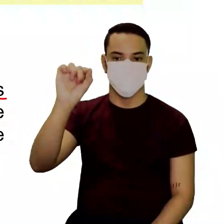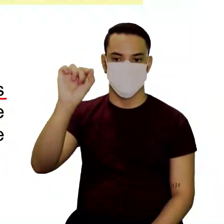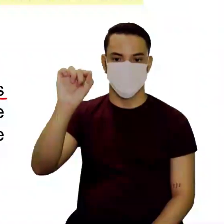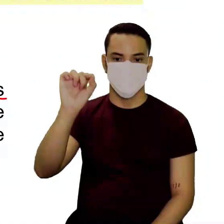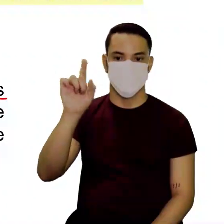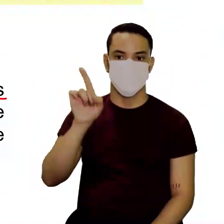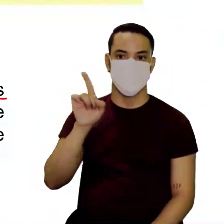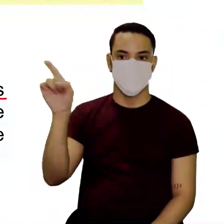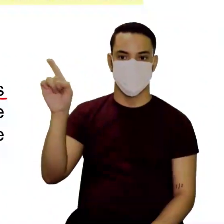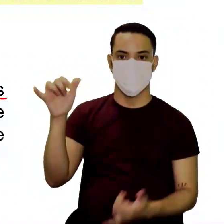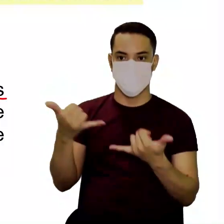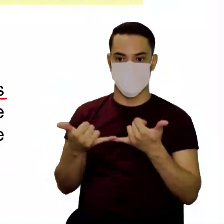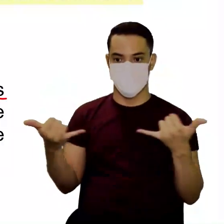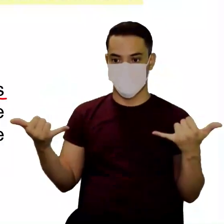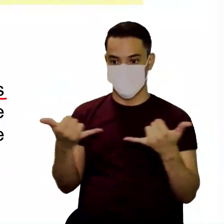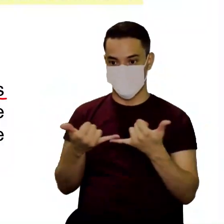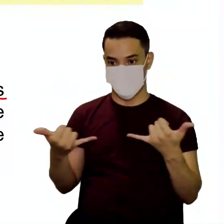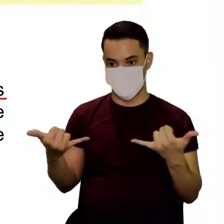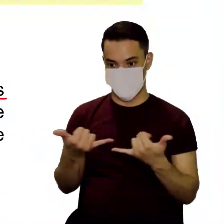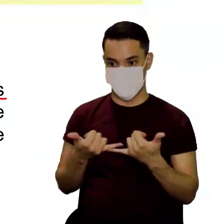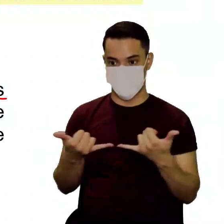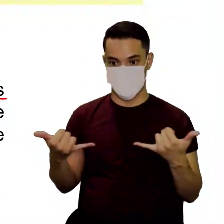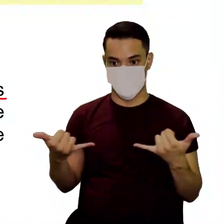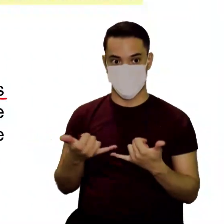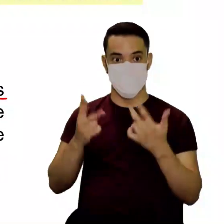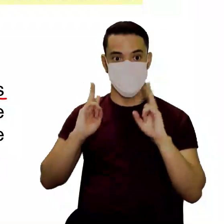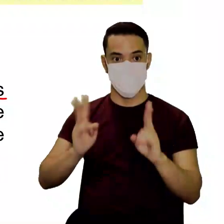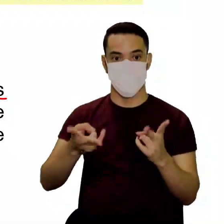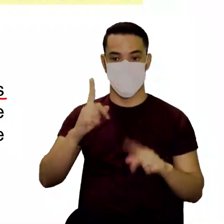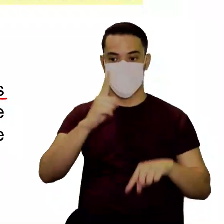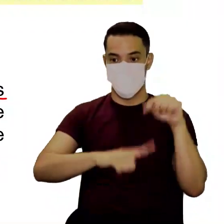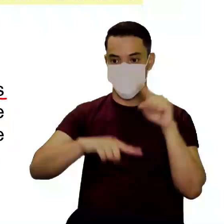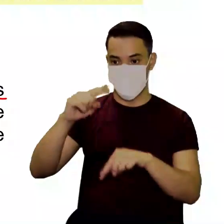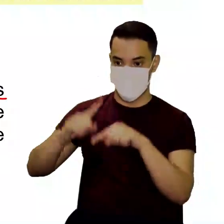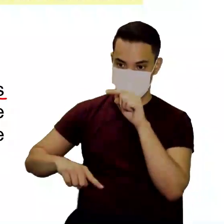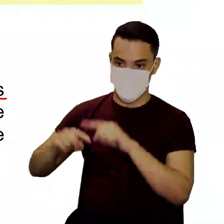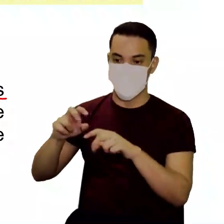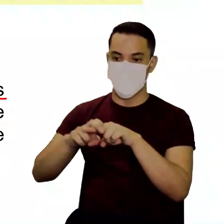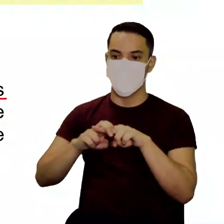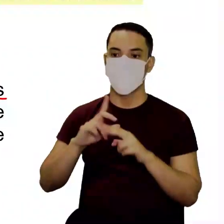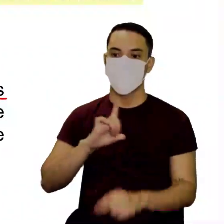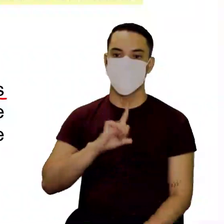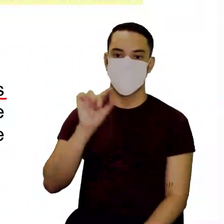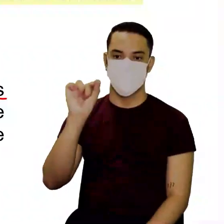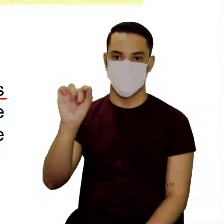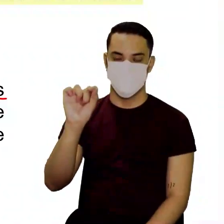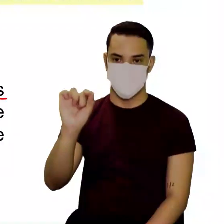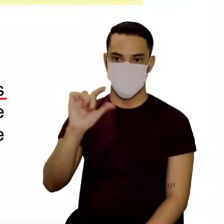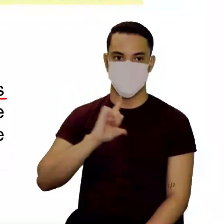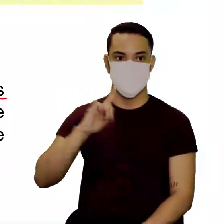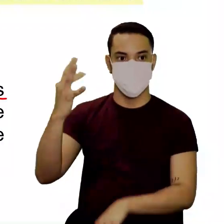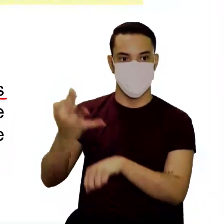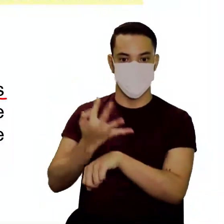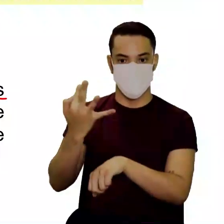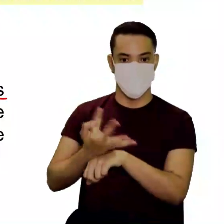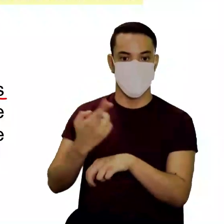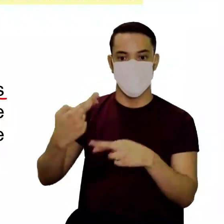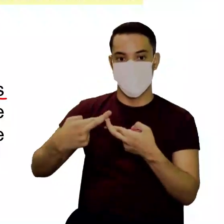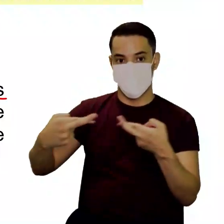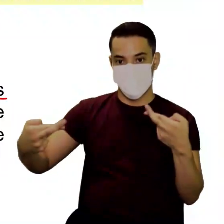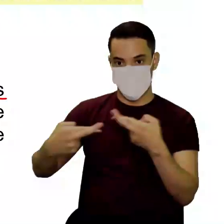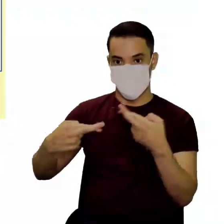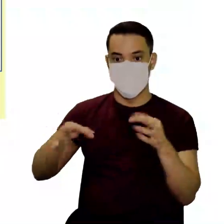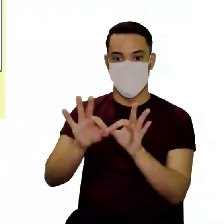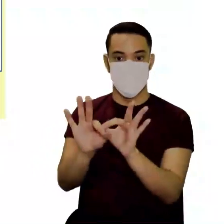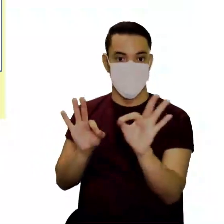ó, o fio do mesmo material. Então, você vai ter o quê? Entre resistência e